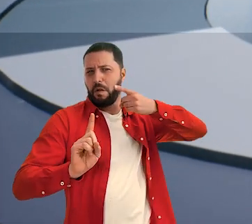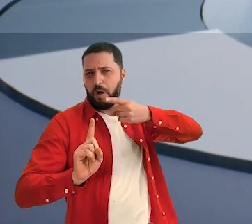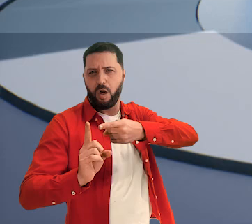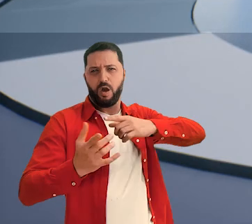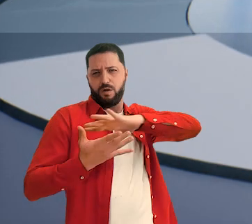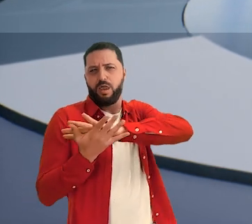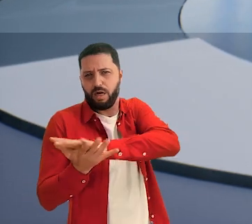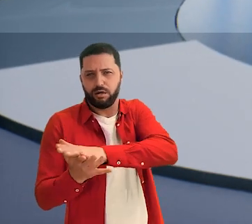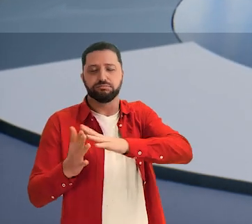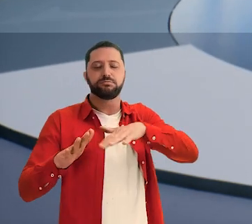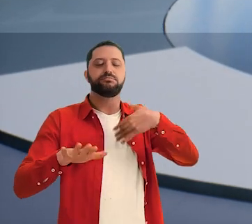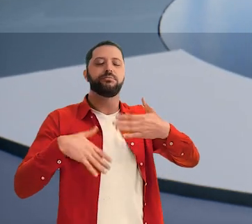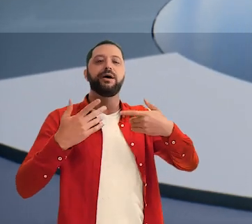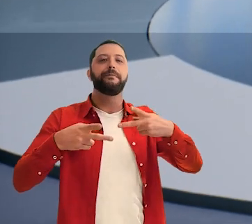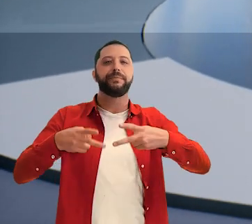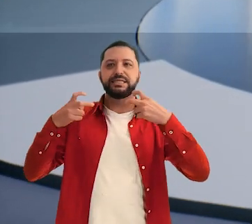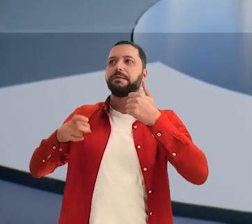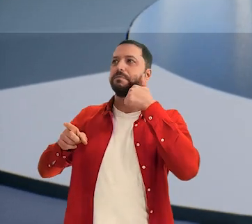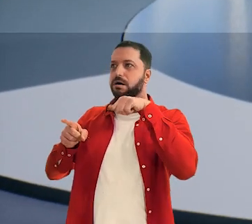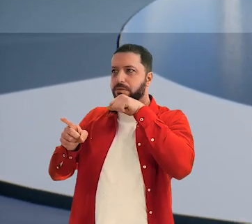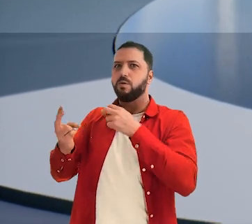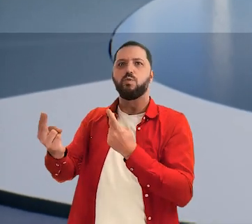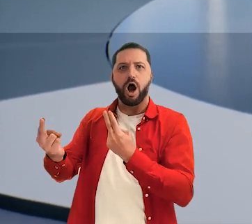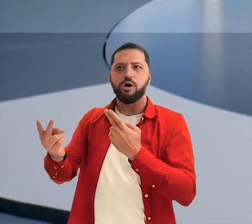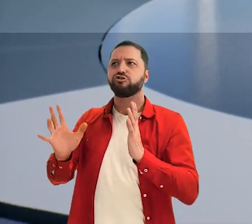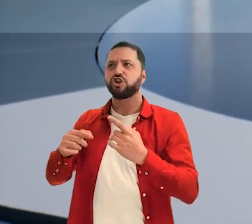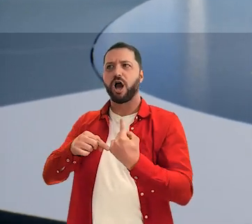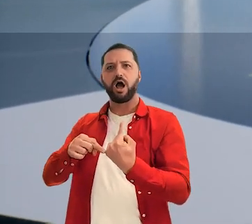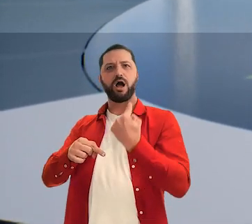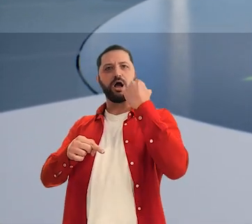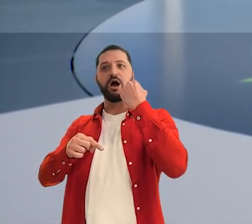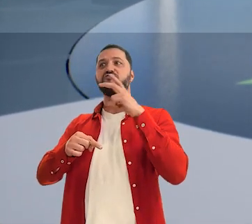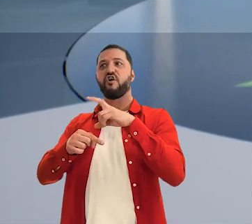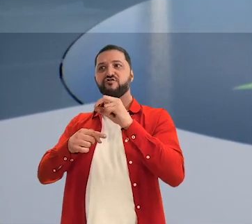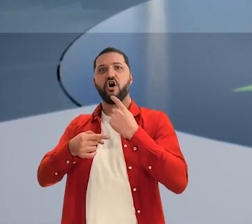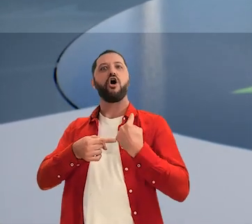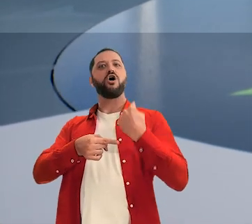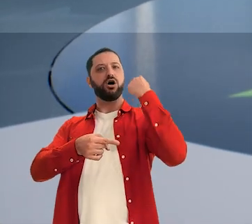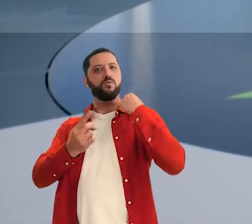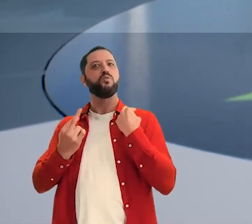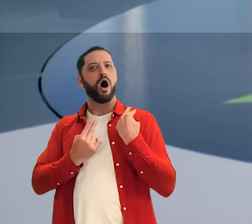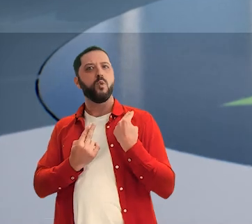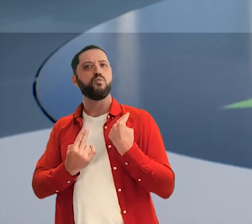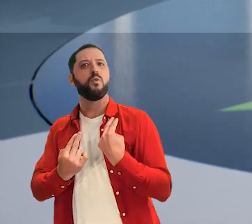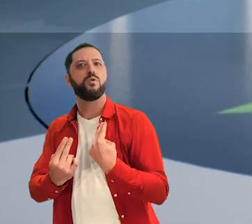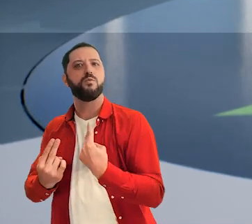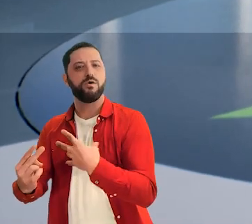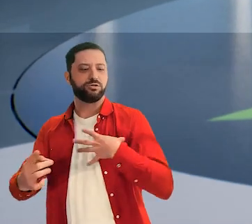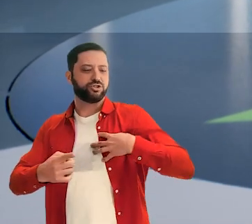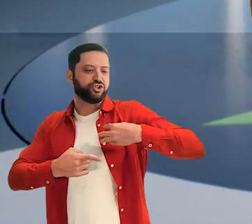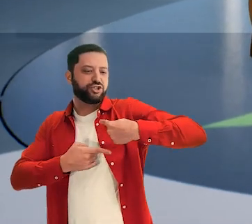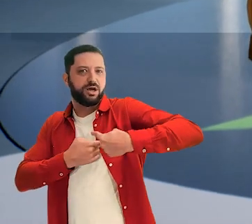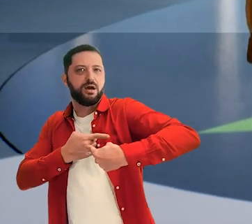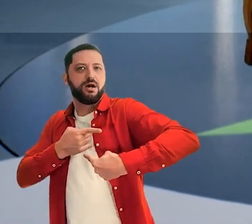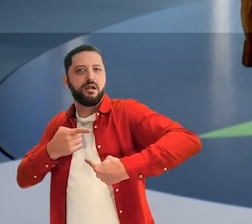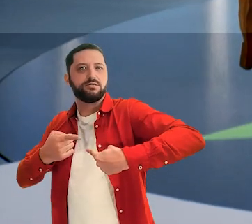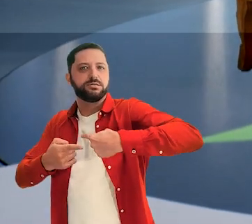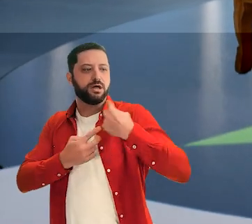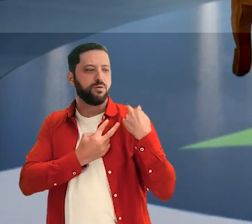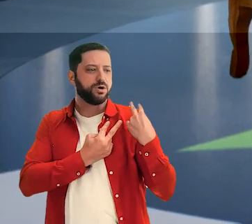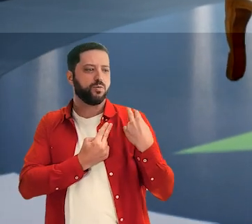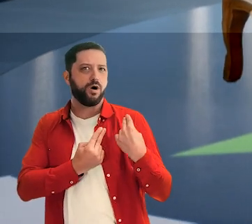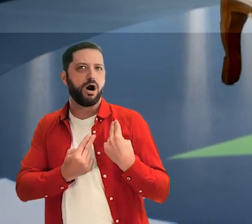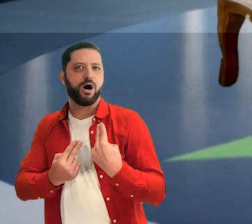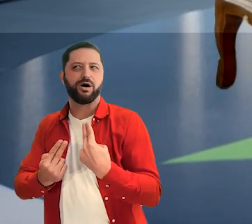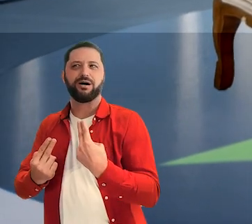abuso. Depois ela vai descobrir que a mãe também havia sido abusada, que a avó também tinha sido abusada. E isso foi passando de geração